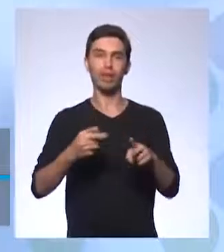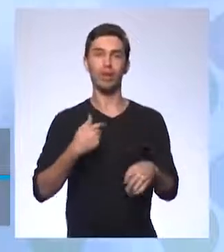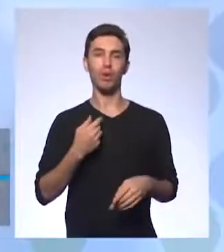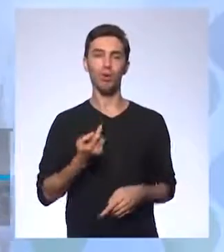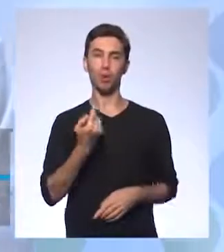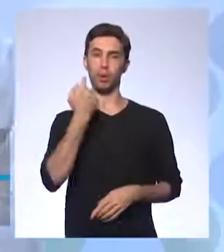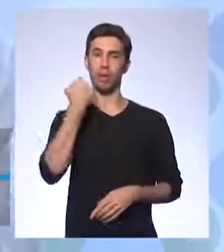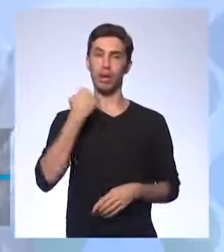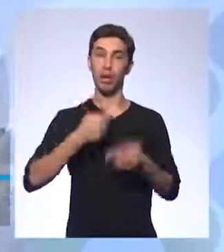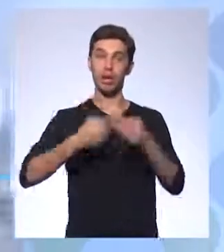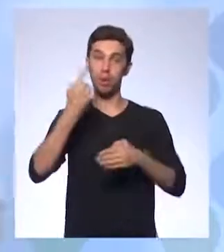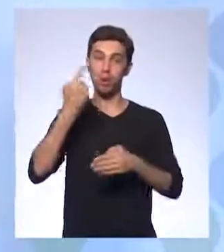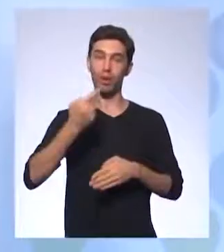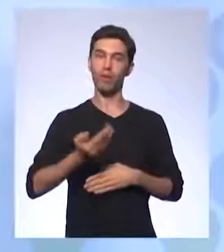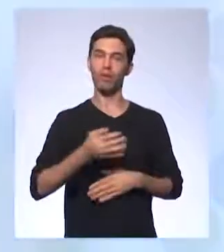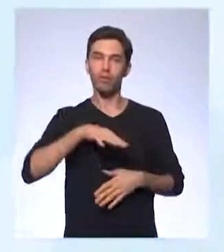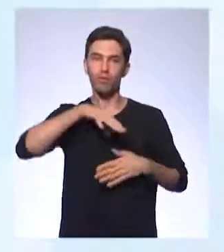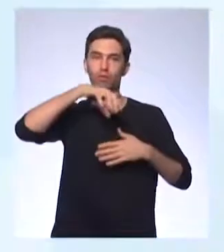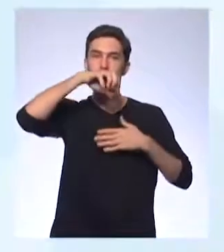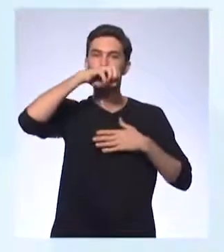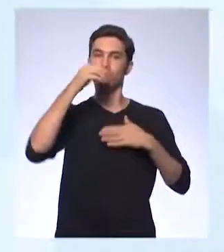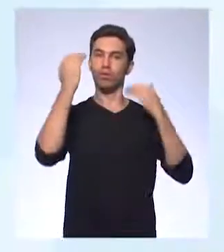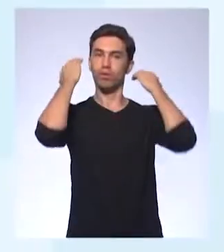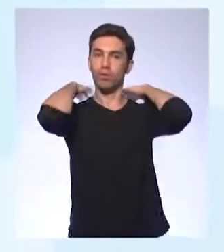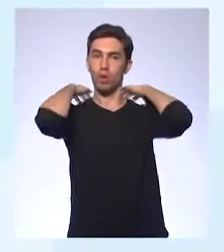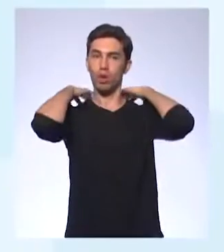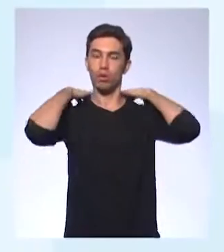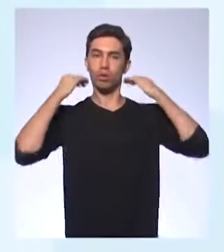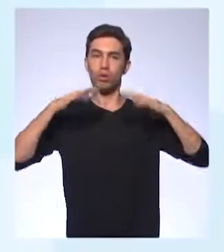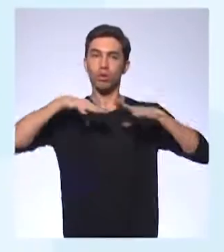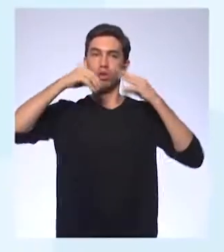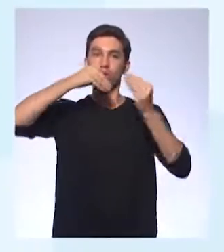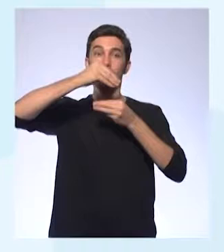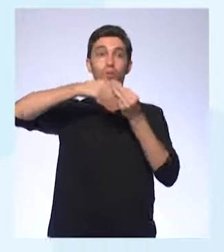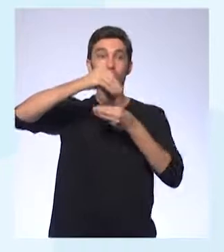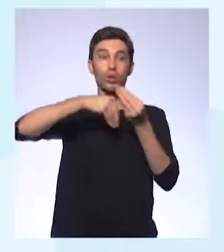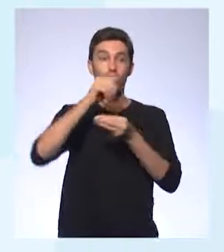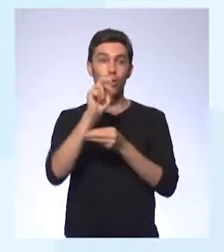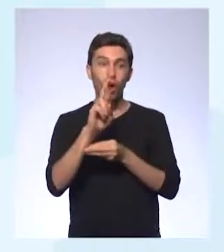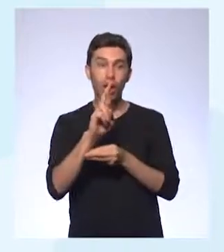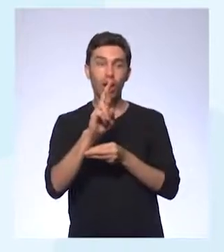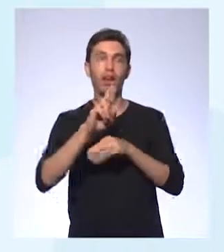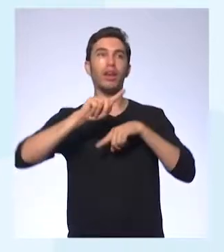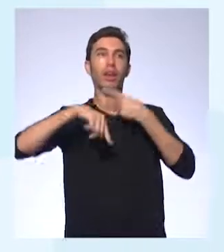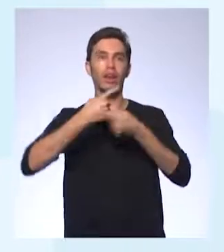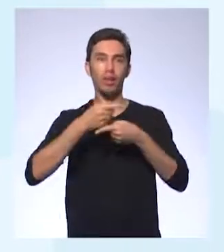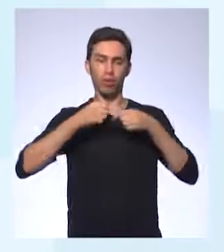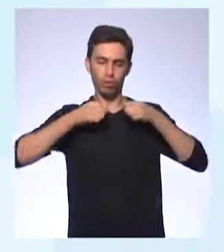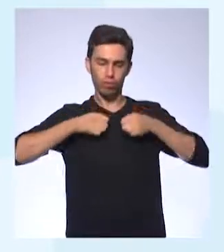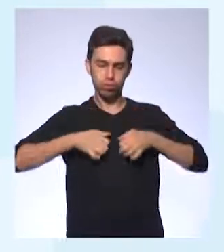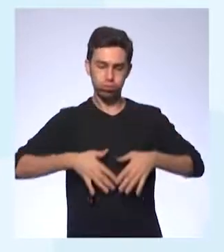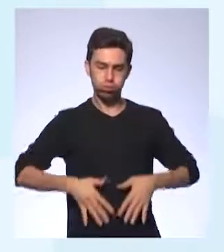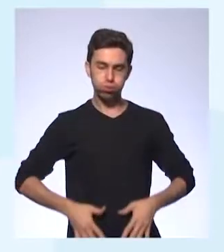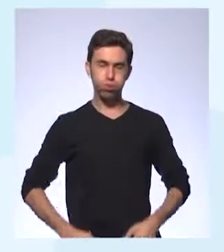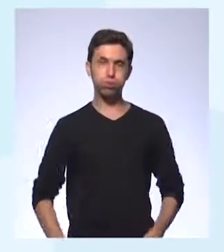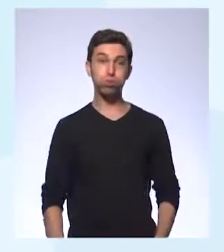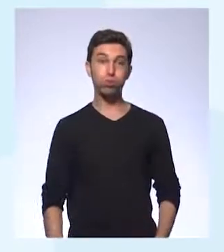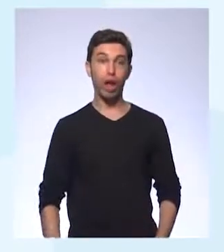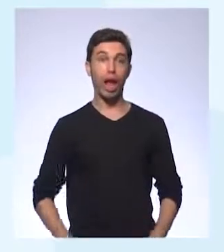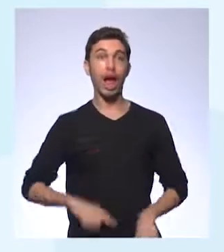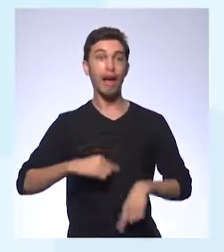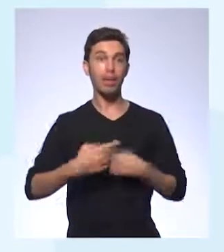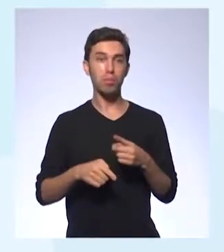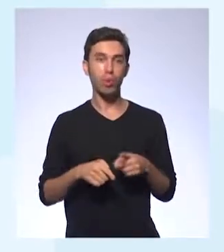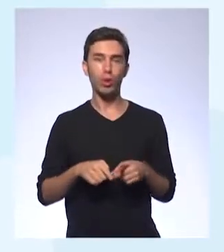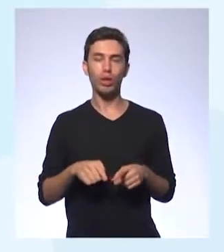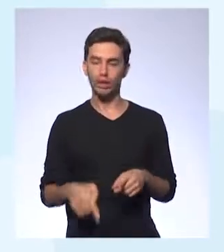tá? Por isso que é importante a gente caminhar. Quando a gente caminha, a gente melhora a nossa circulação sanguínea, porque a panturrilha ela